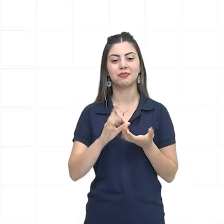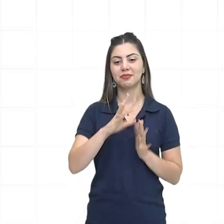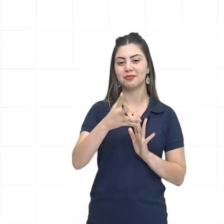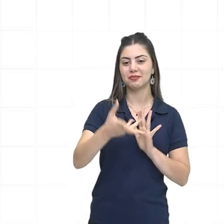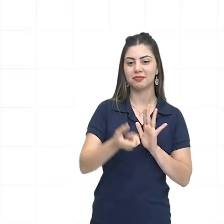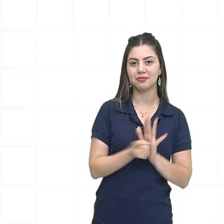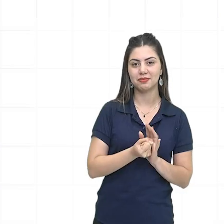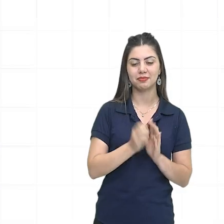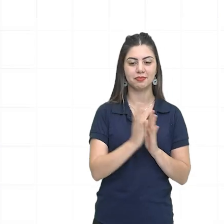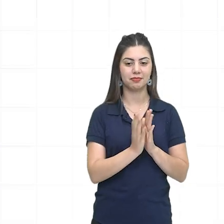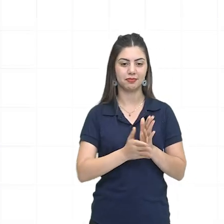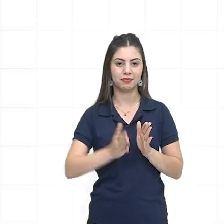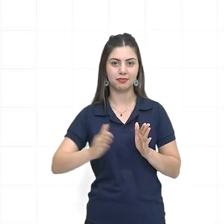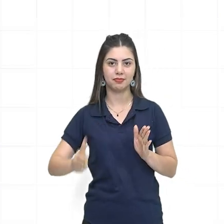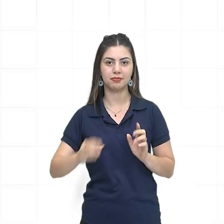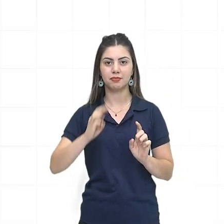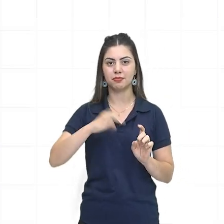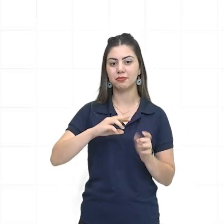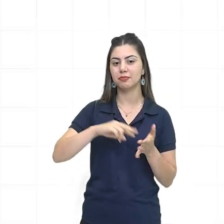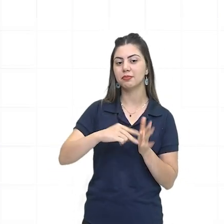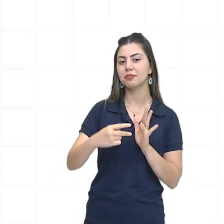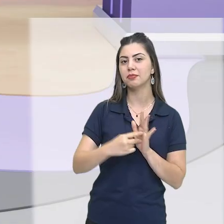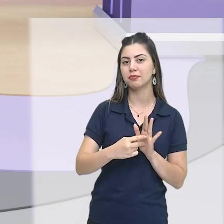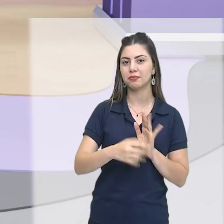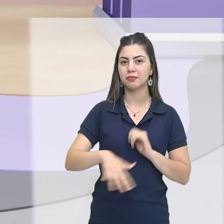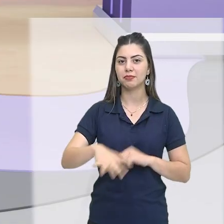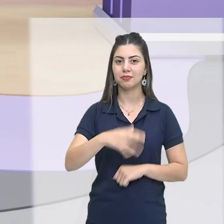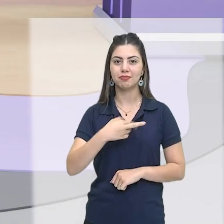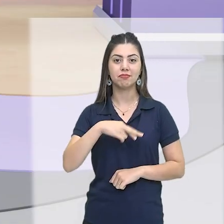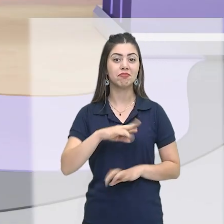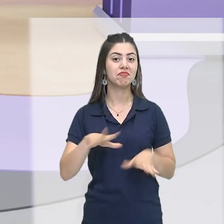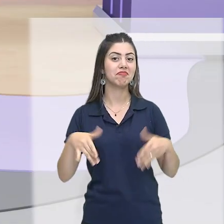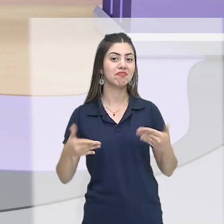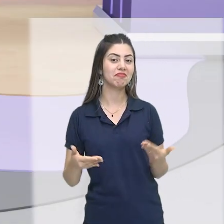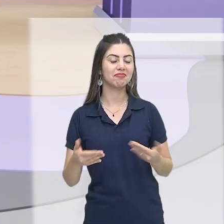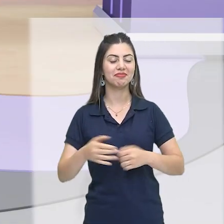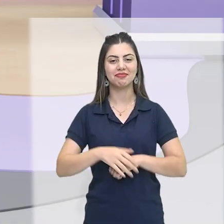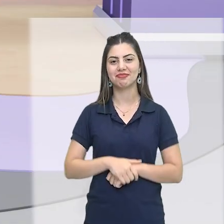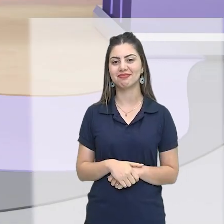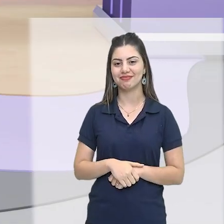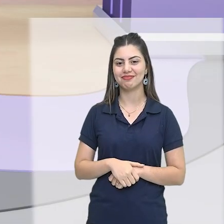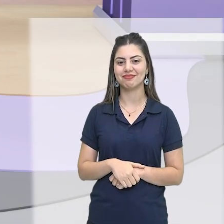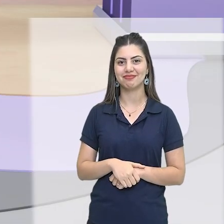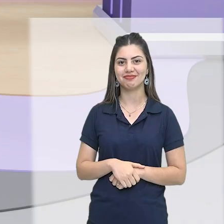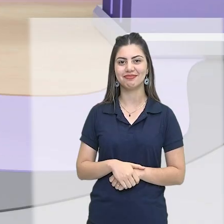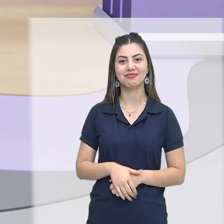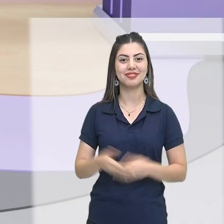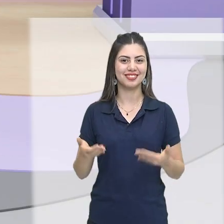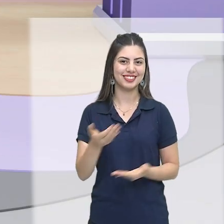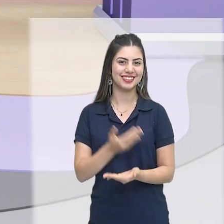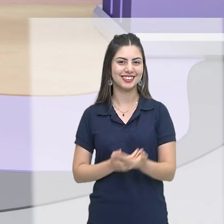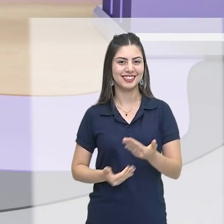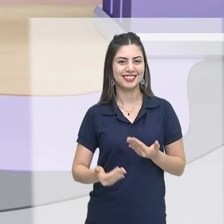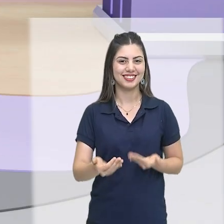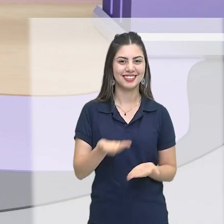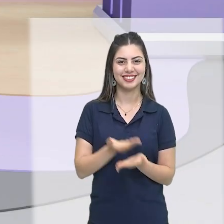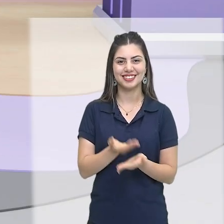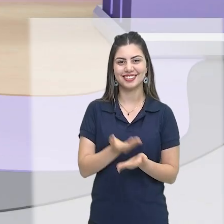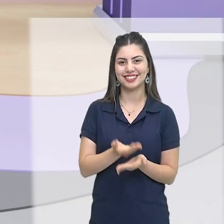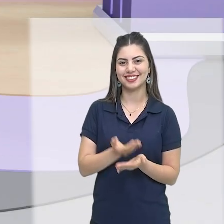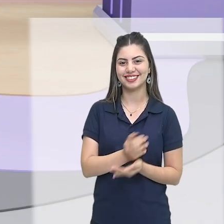símbolo, do rito e do mito. Então, meu caro aluno, minha cara aluna, vamos